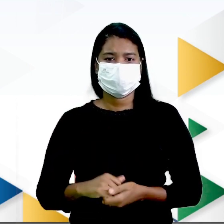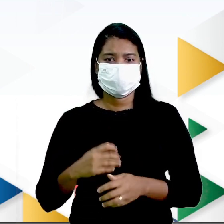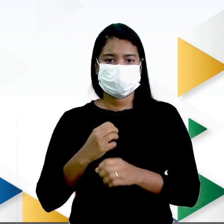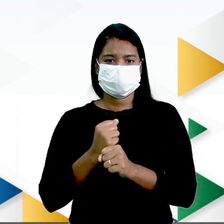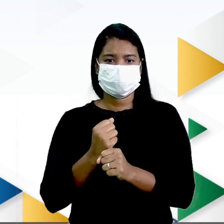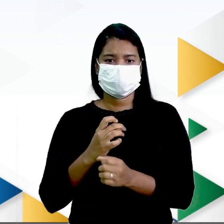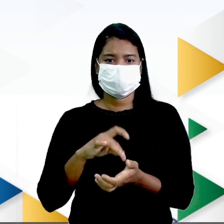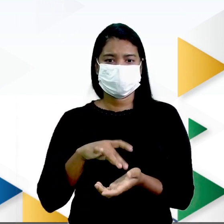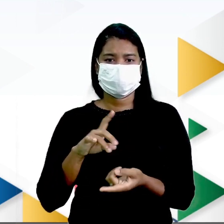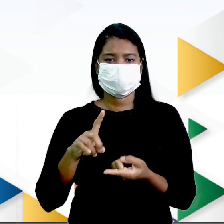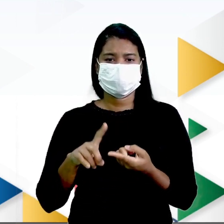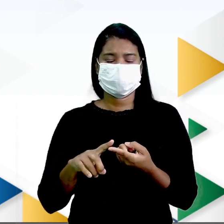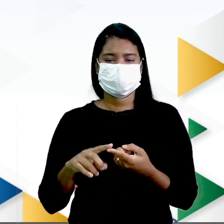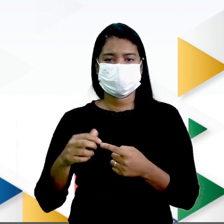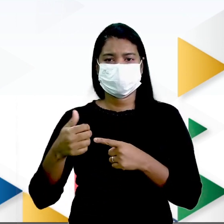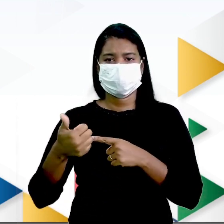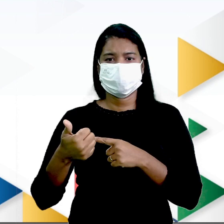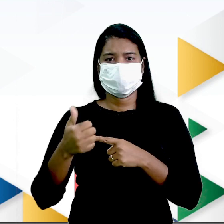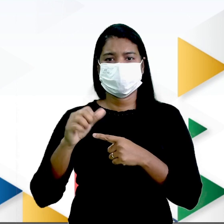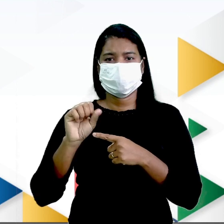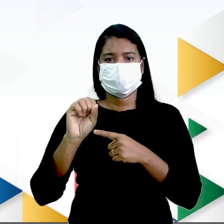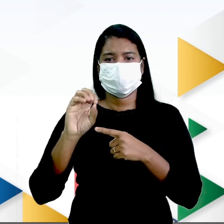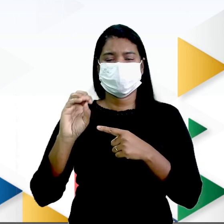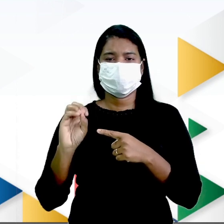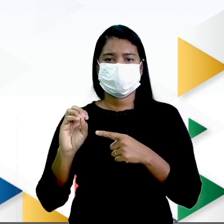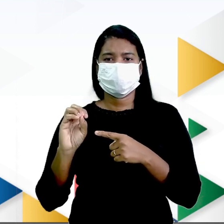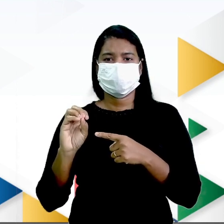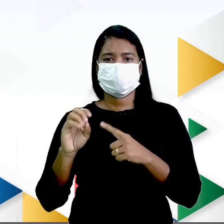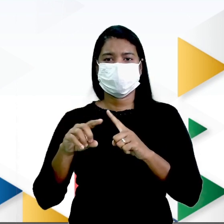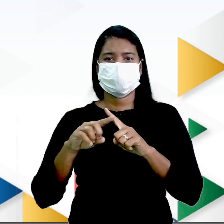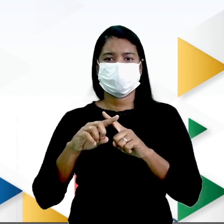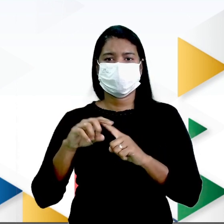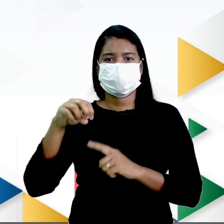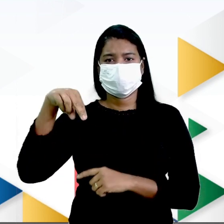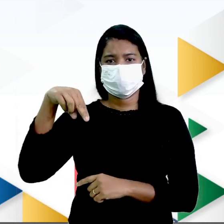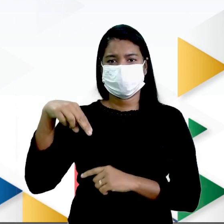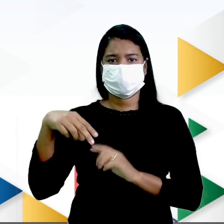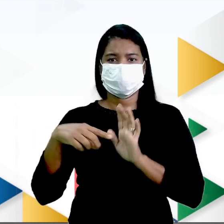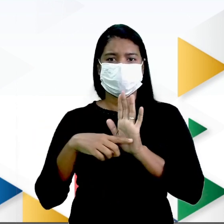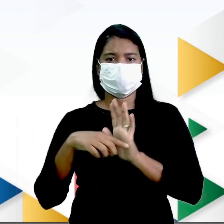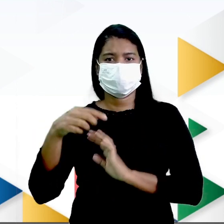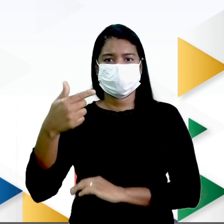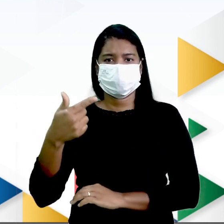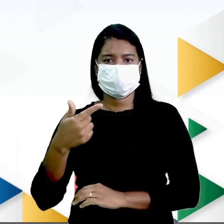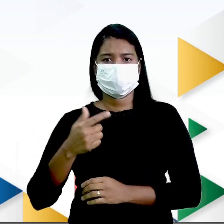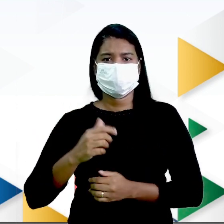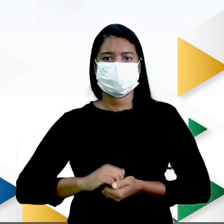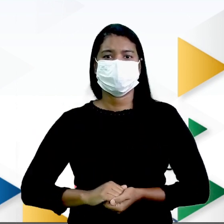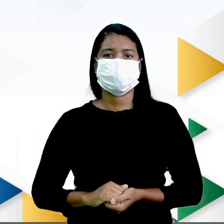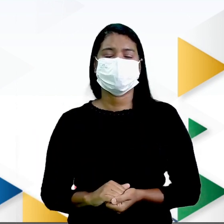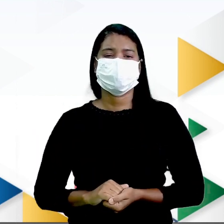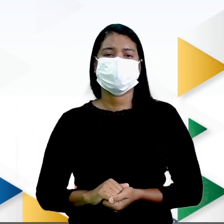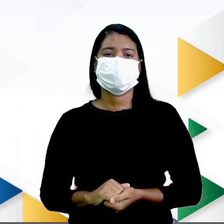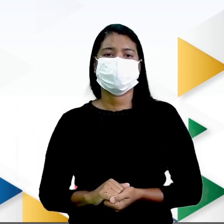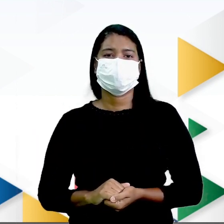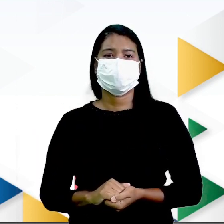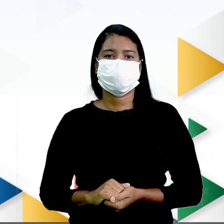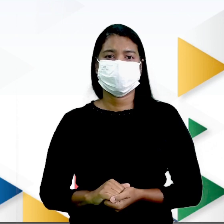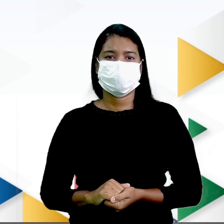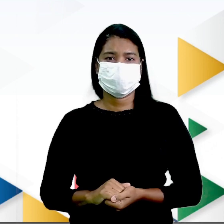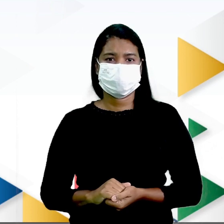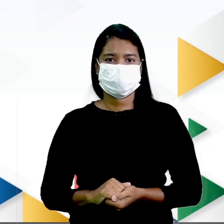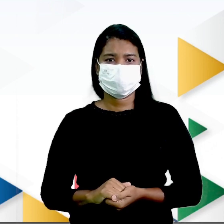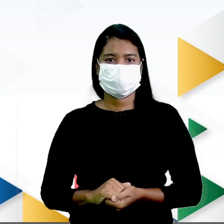ângulos internos vai ser 180 vezes n menos 2. Lembra disso? Então, vamos colocar lá, tá bom? Ele está dizendo que é um